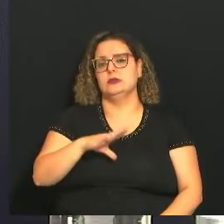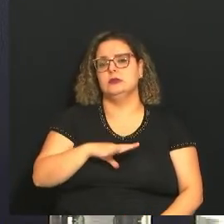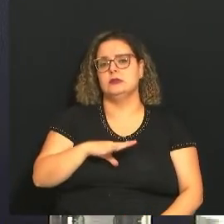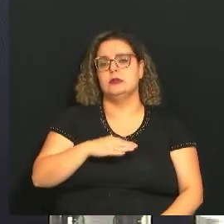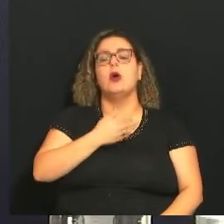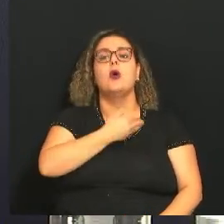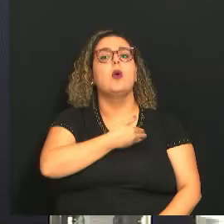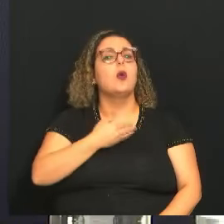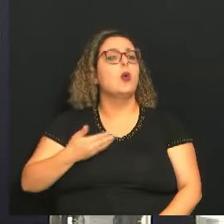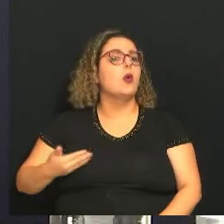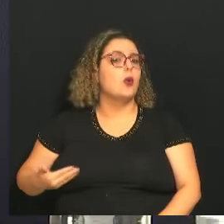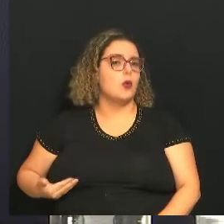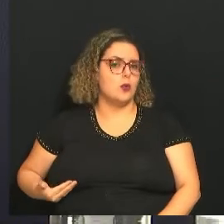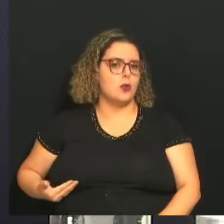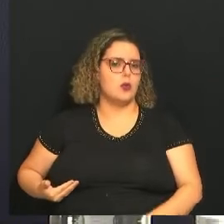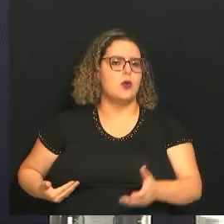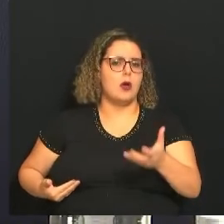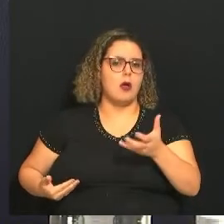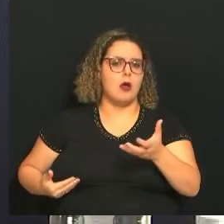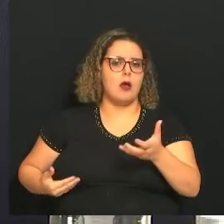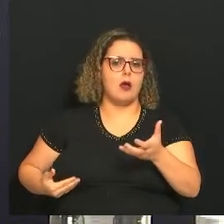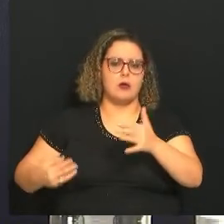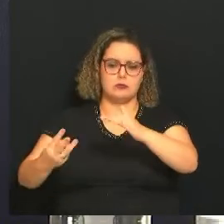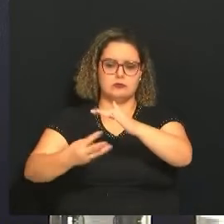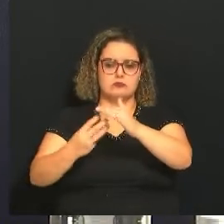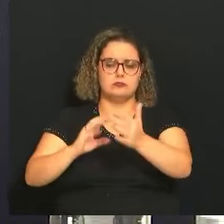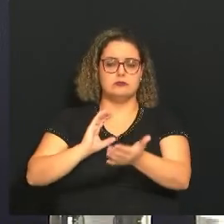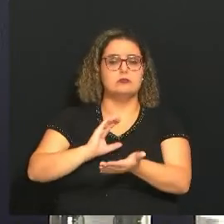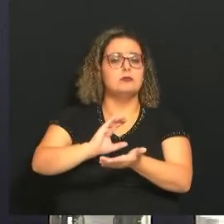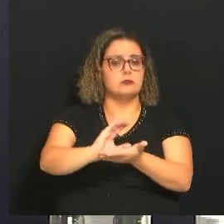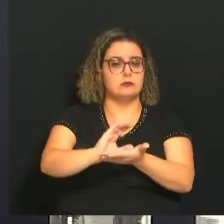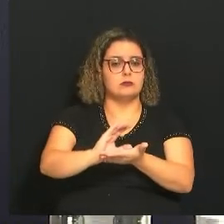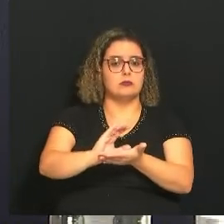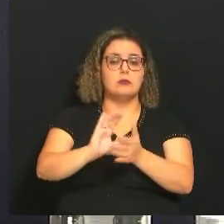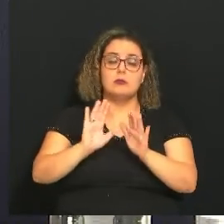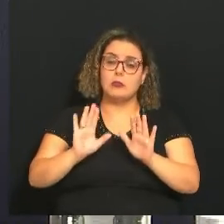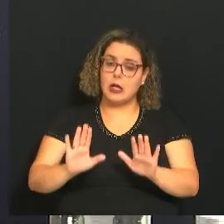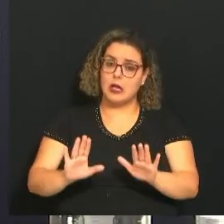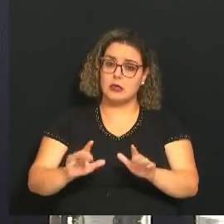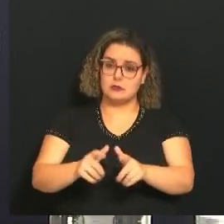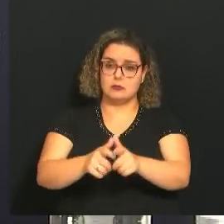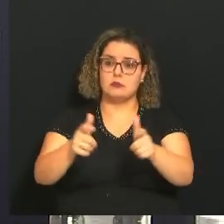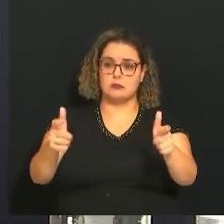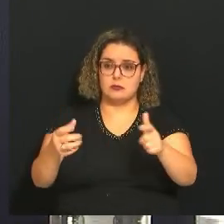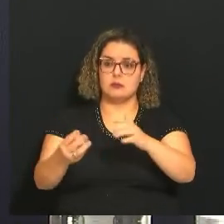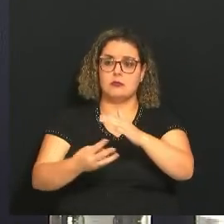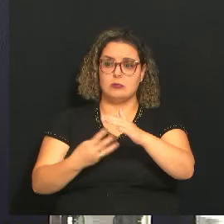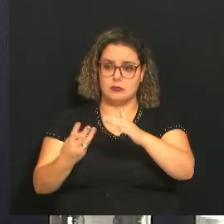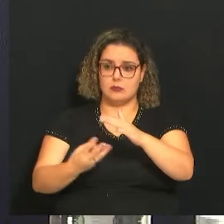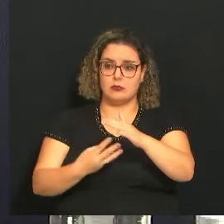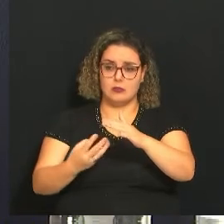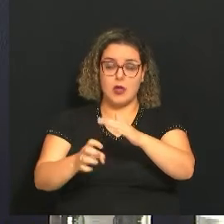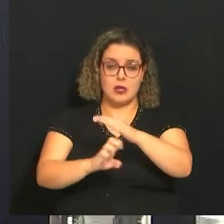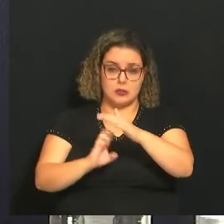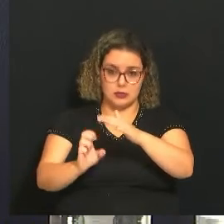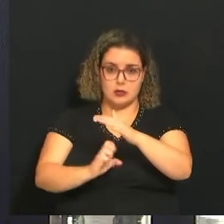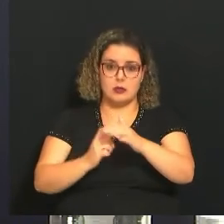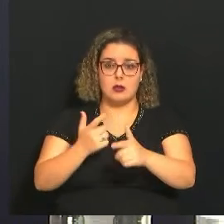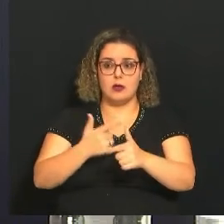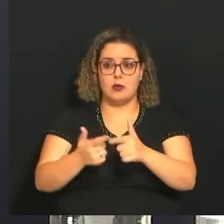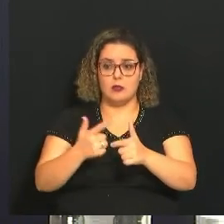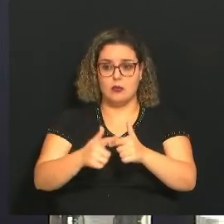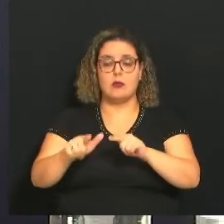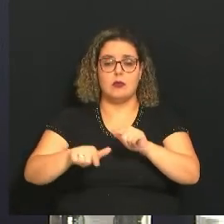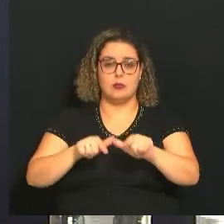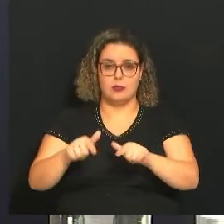tem investido na terceirização dos serviços públicos, mas muitas empresas, né, aí ela repete, falam que tem os problemas financeiros e